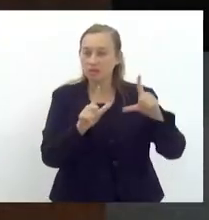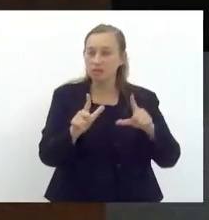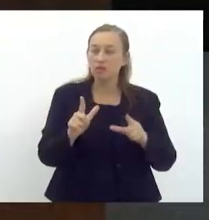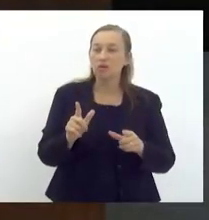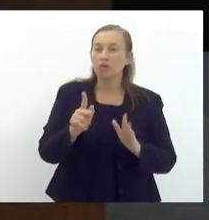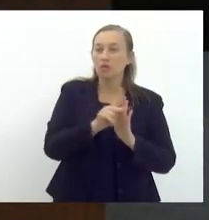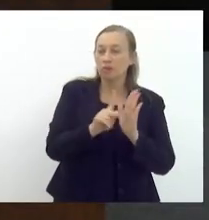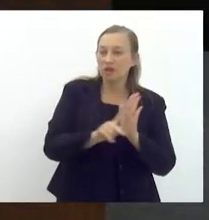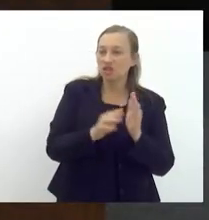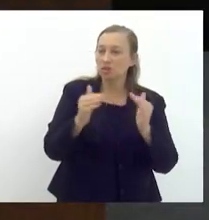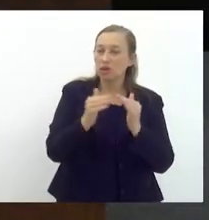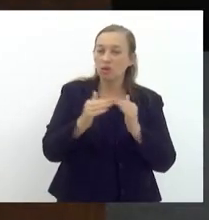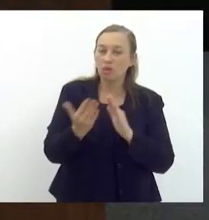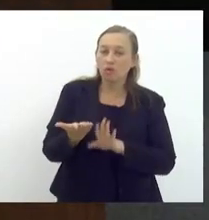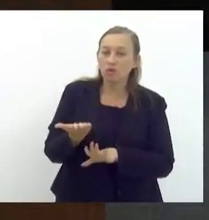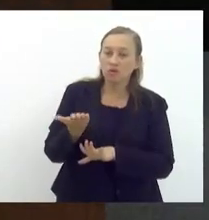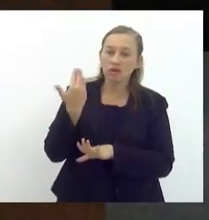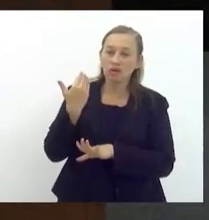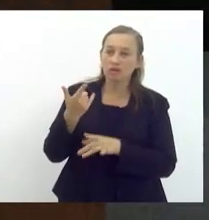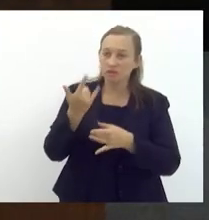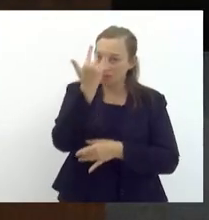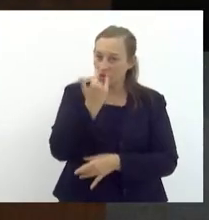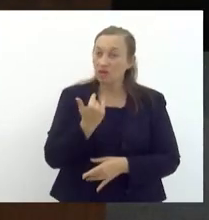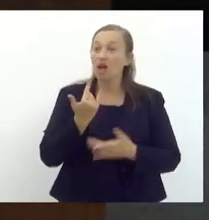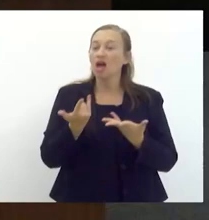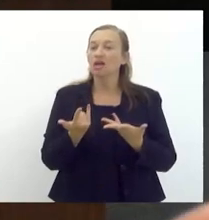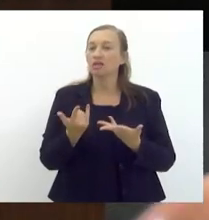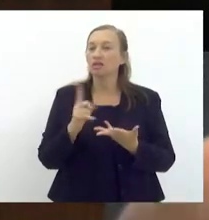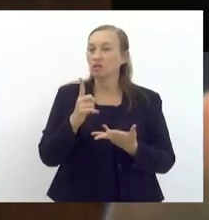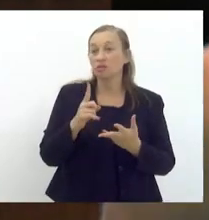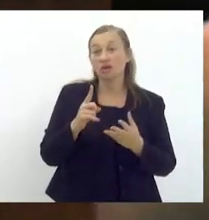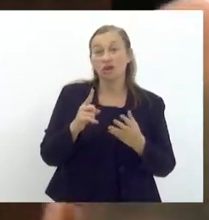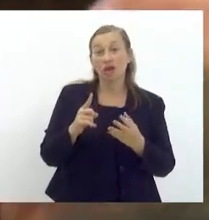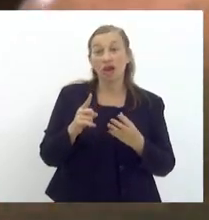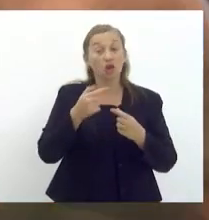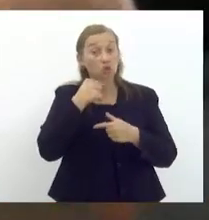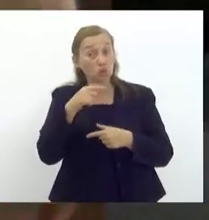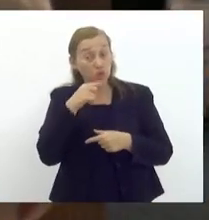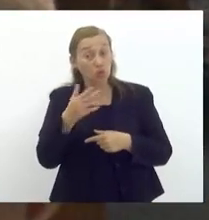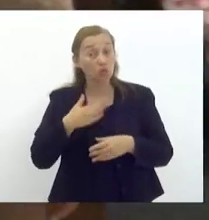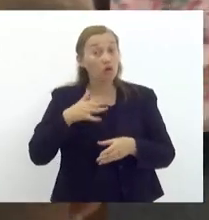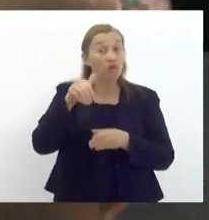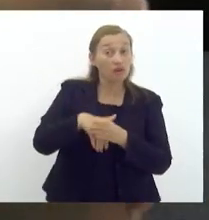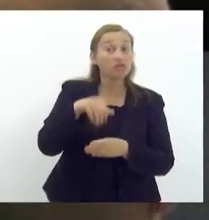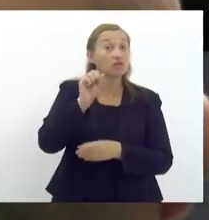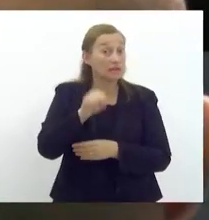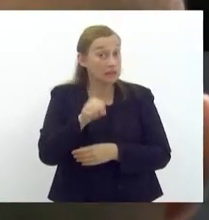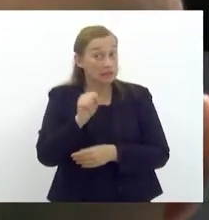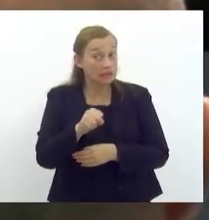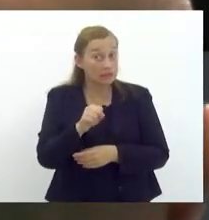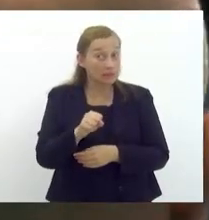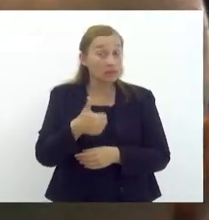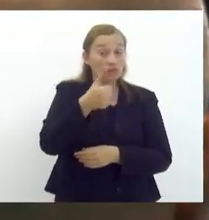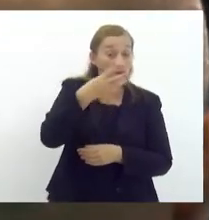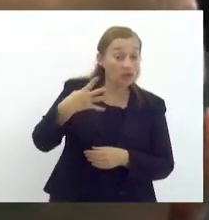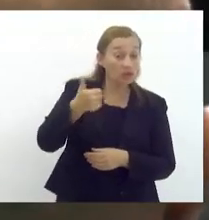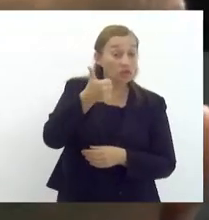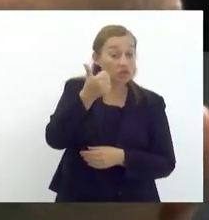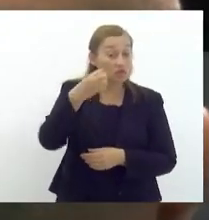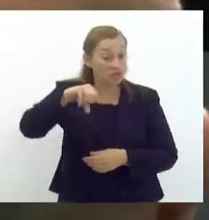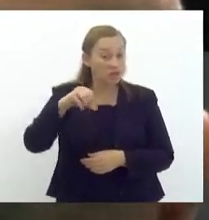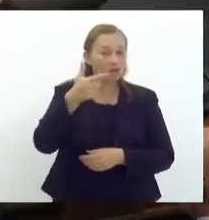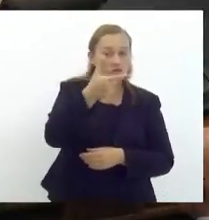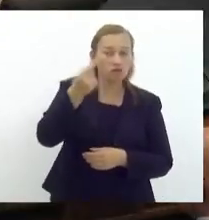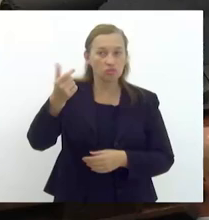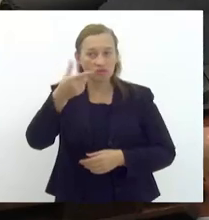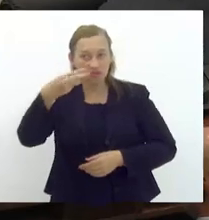projeto do acordo anterior dos absorventes e para não ficar nenhuma sombra de dúvidas e o meu voto é favorável no 1419 de